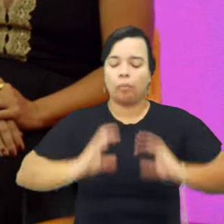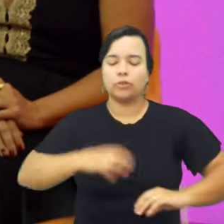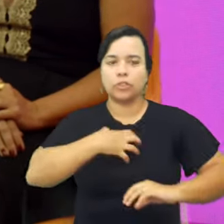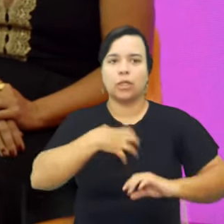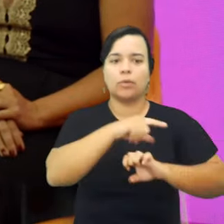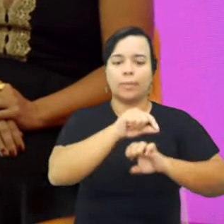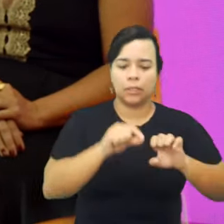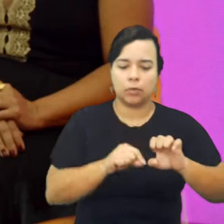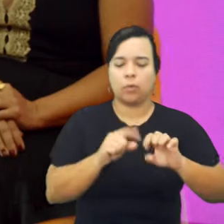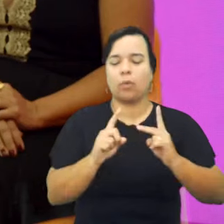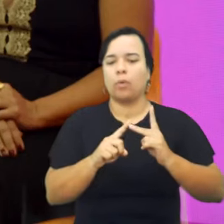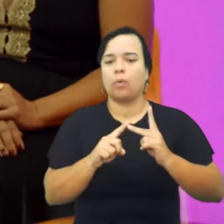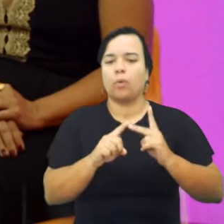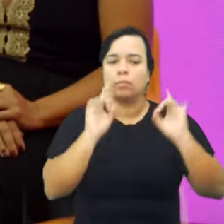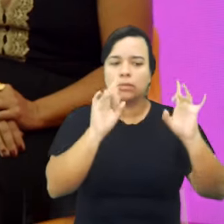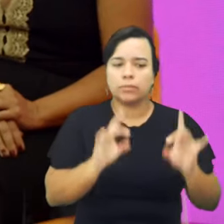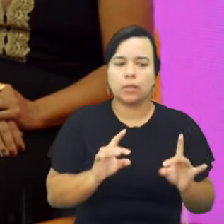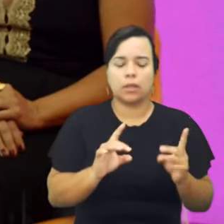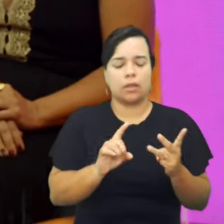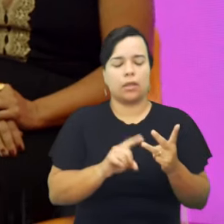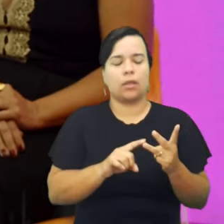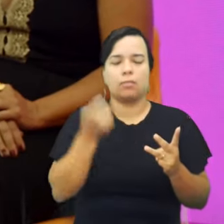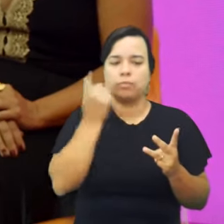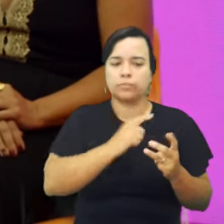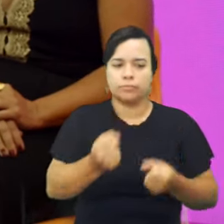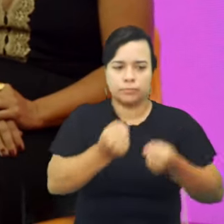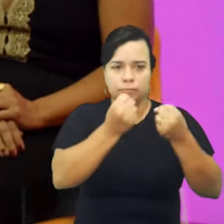que é realização, poder, ele trabalha